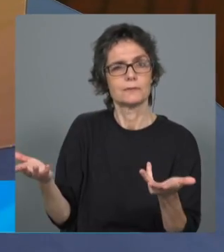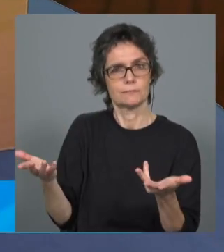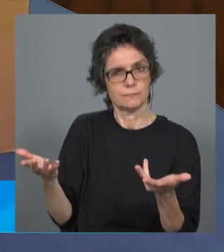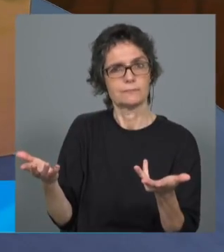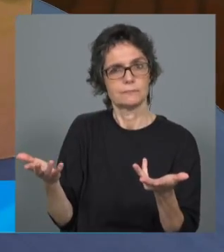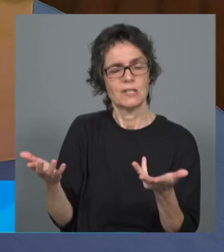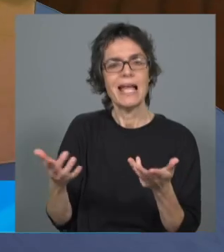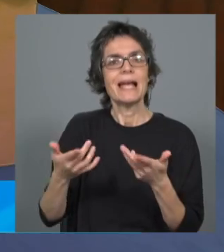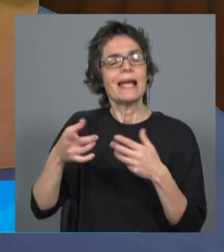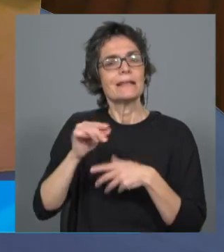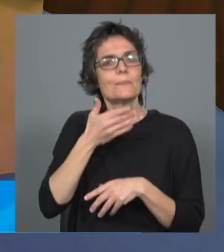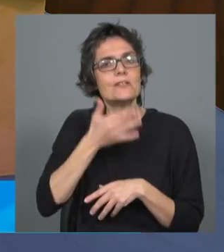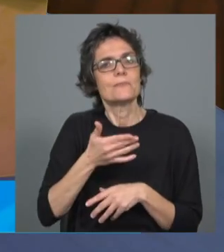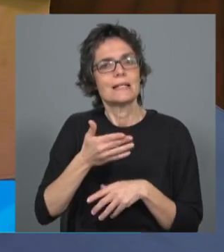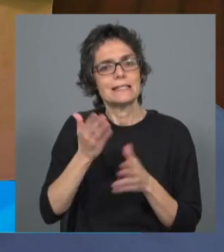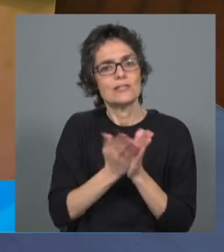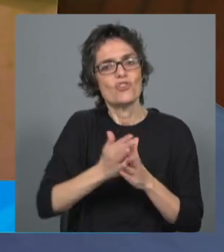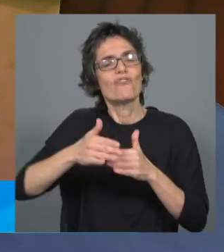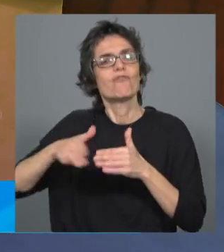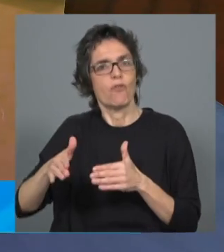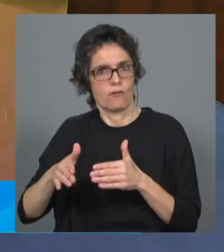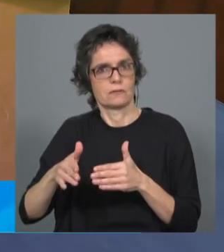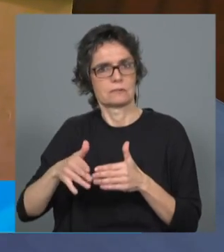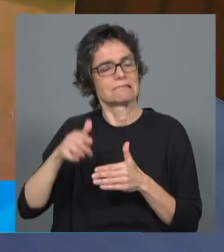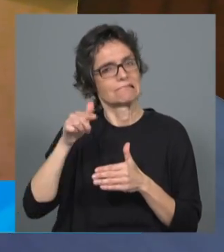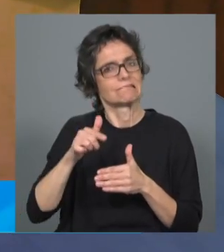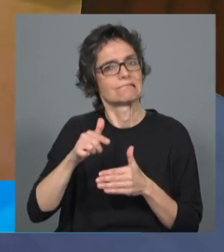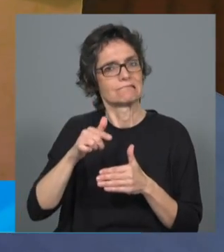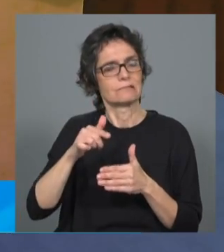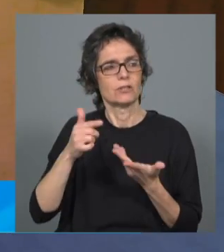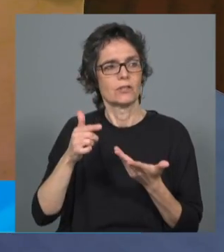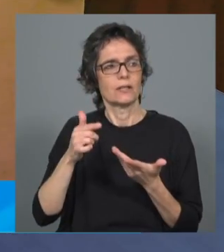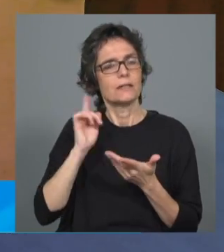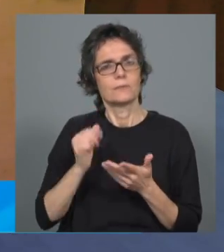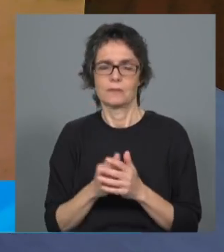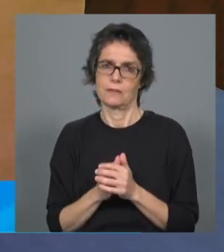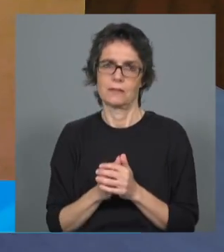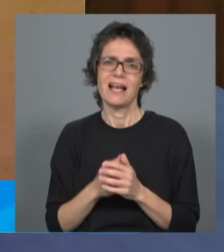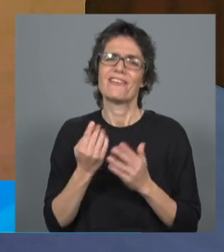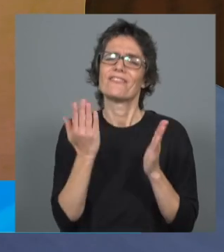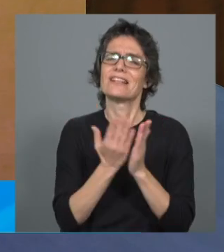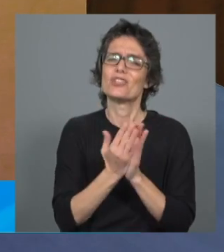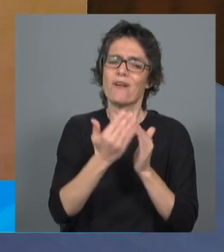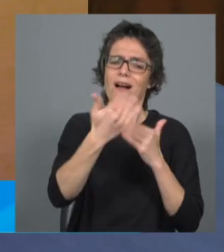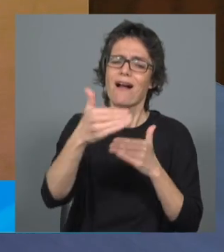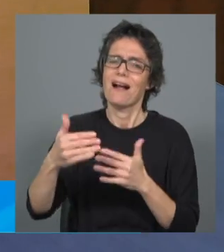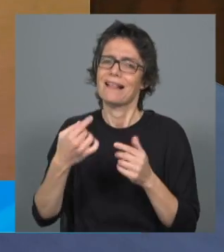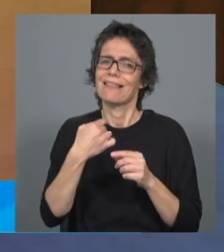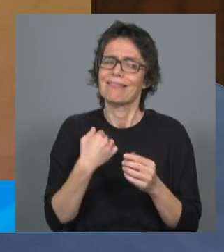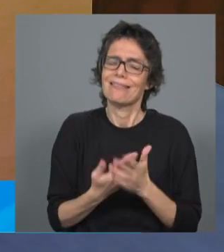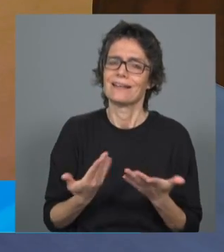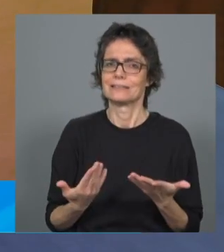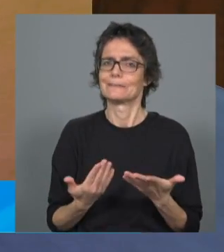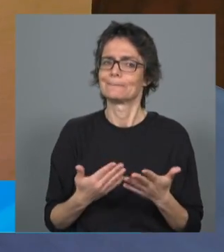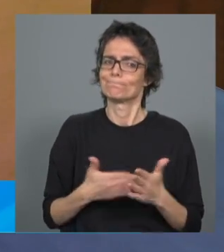contexto escolar, porque quer queiramos ou não, o contexto escolar condiciona-nos. E muitas vezes eu falo até